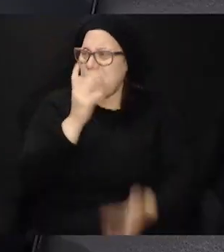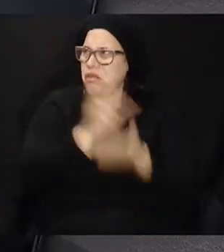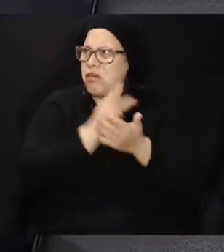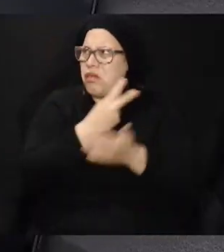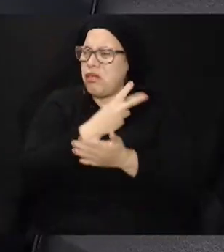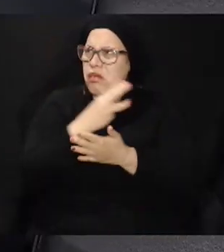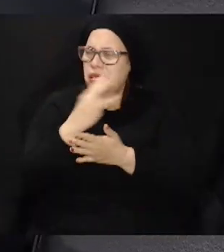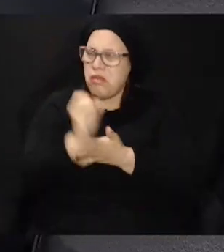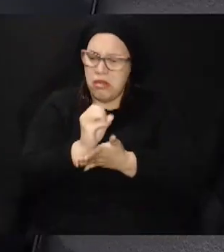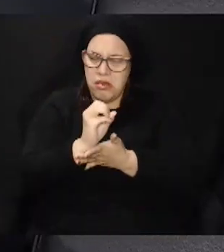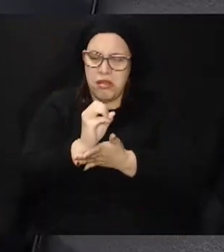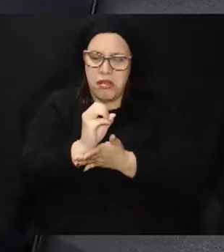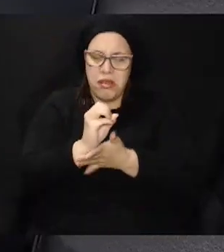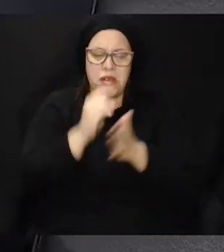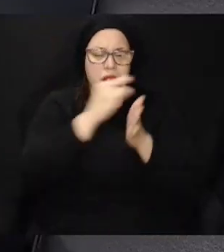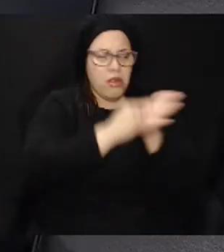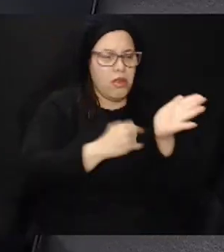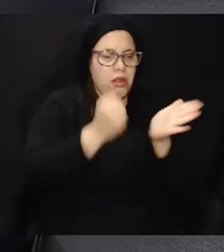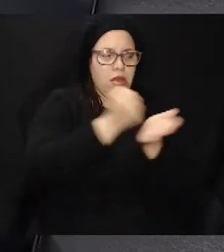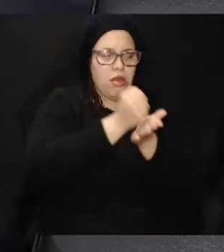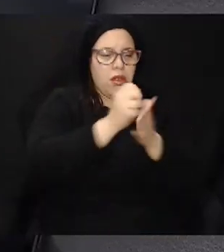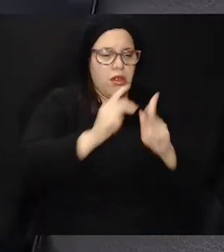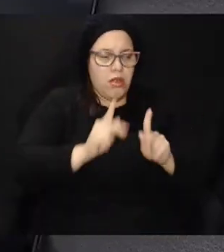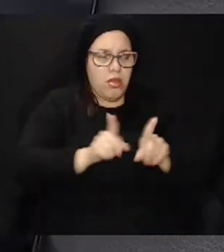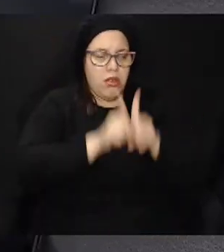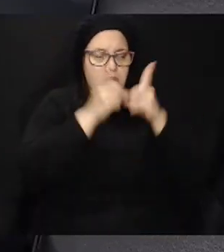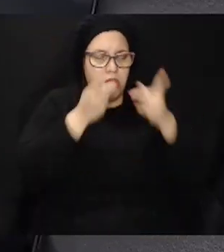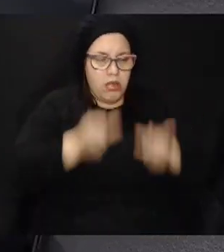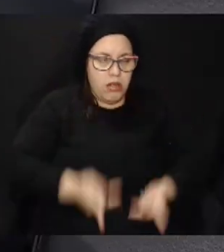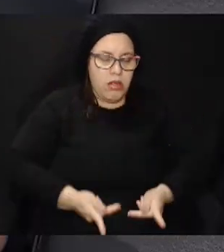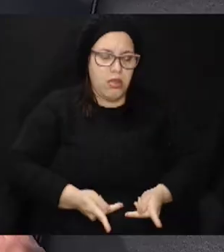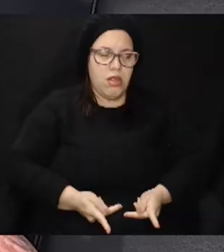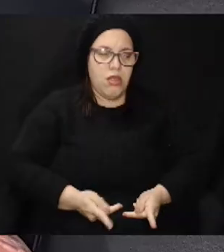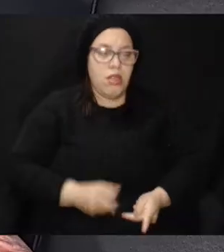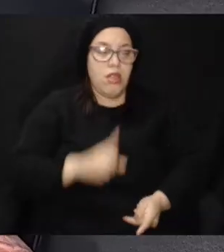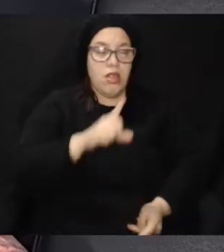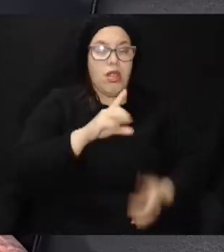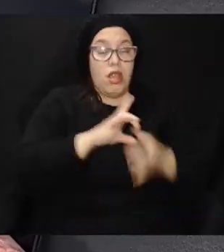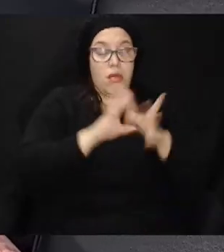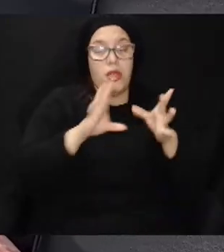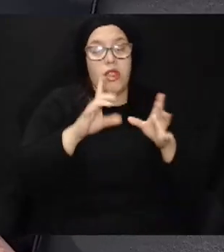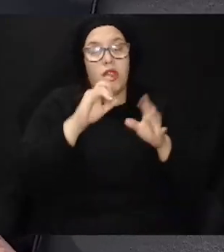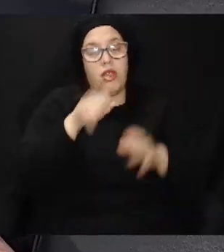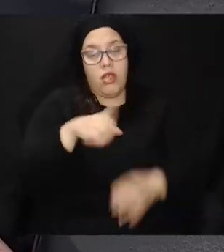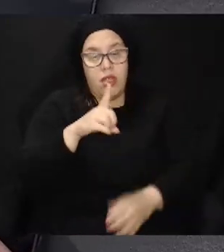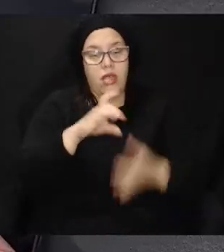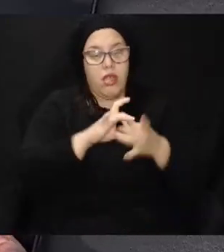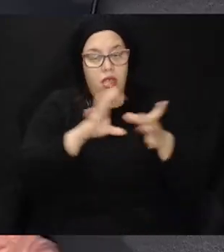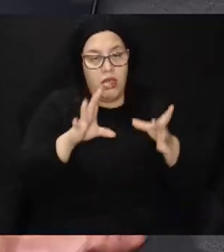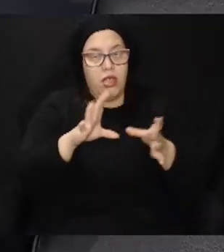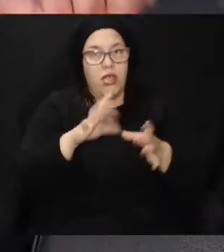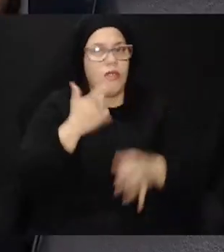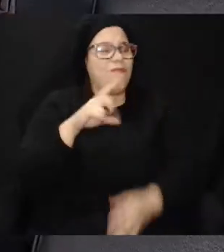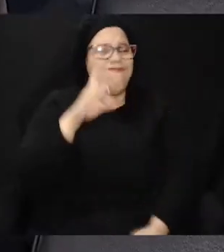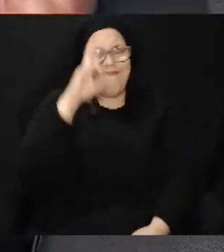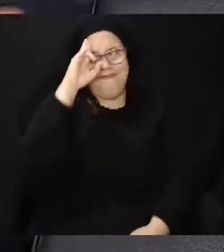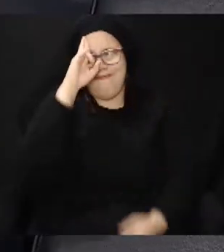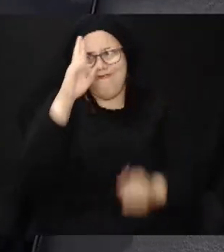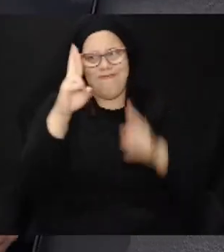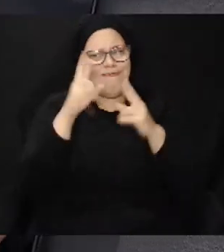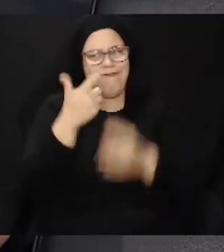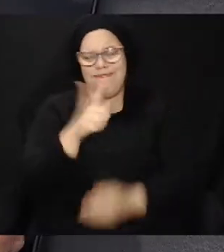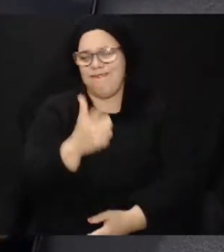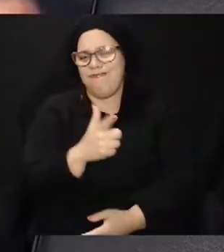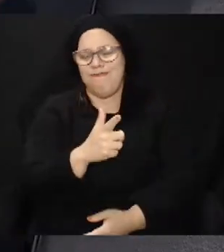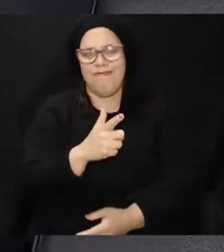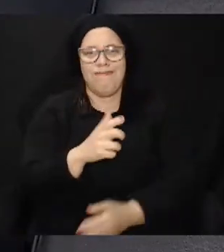levando dignidade humana. E a mesma coisa no Jardim Liberdade, uma comunidade também sem esperança, que nós pegamos pelas mãos